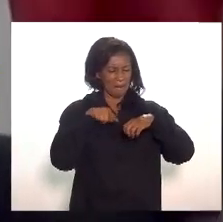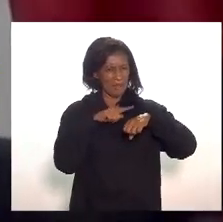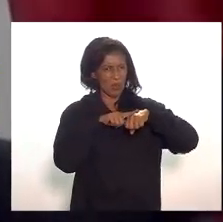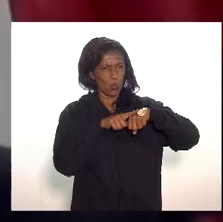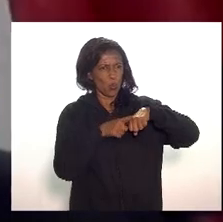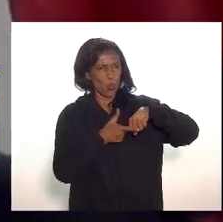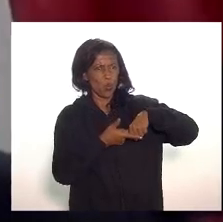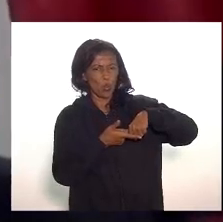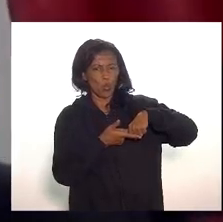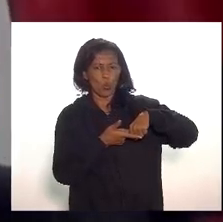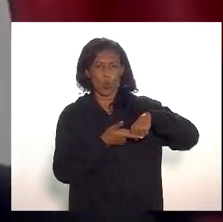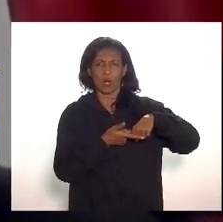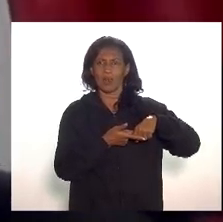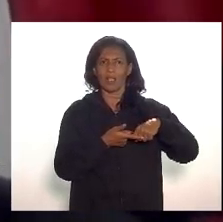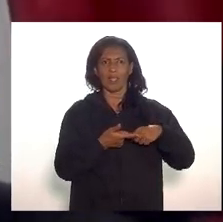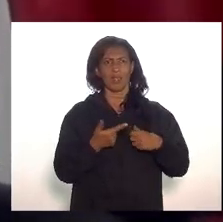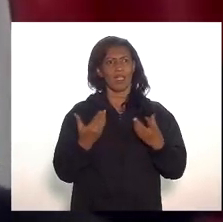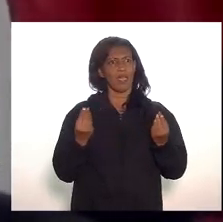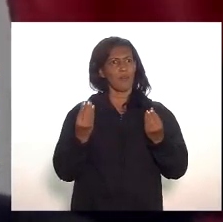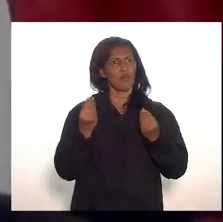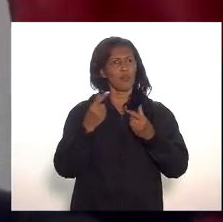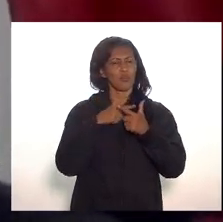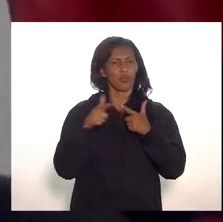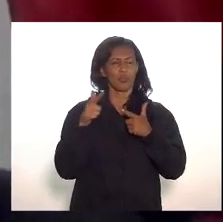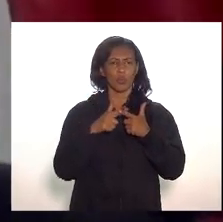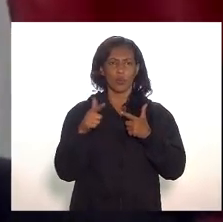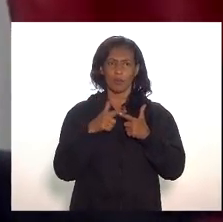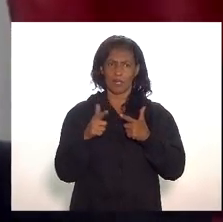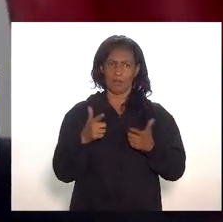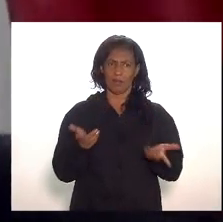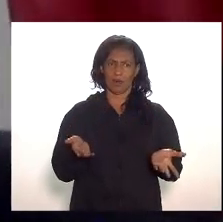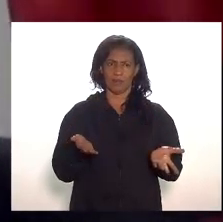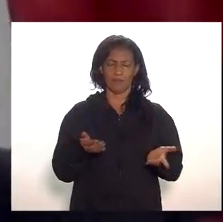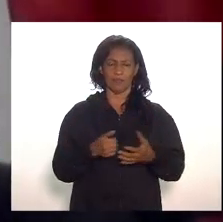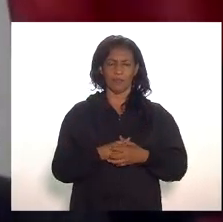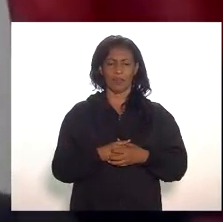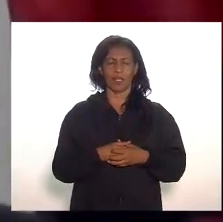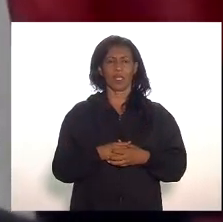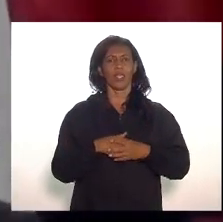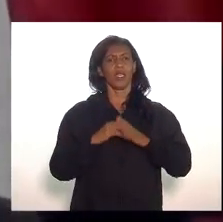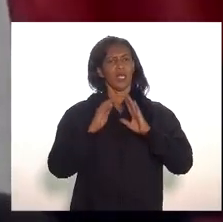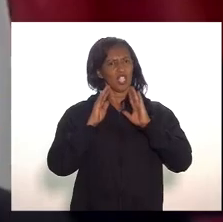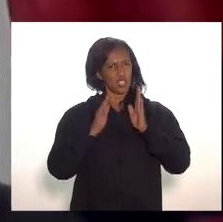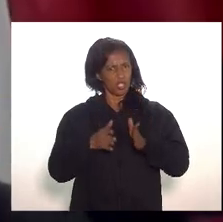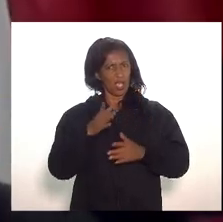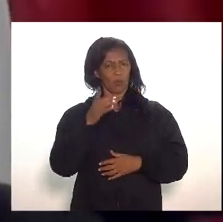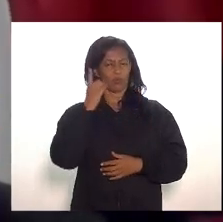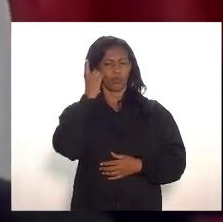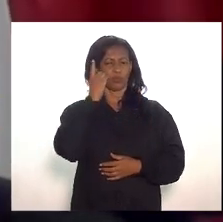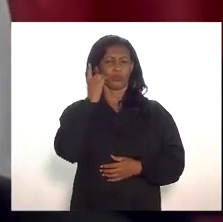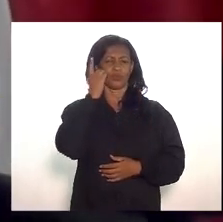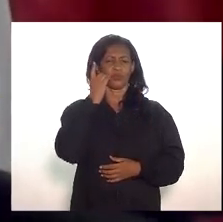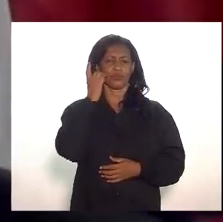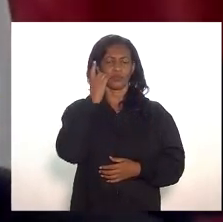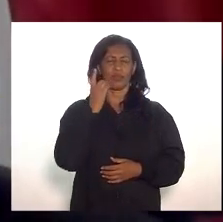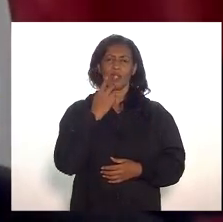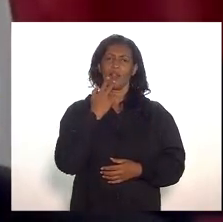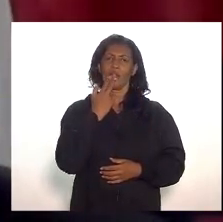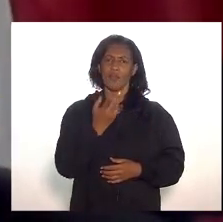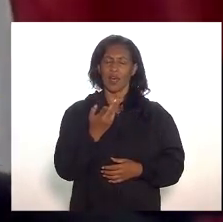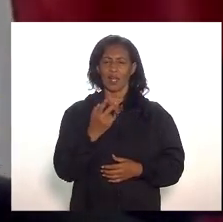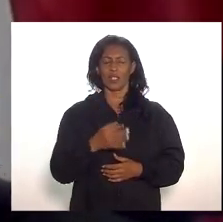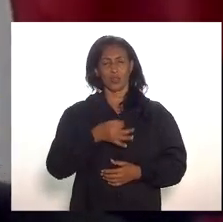os motoristas de outros veículos, ele é muito grande. E Vossa Excelência, já nessa legislatura, eu também não estava aqui presente, faz uma